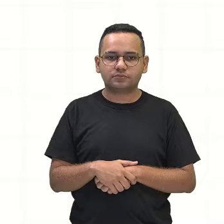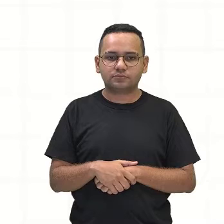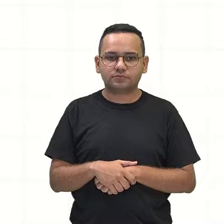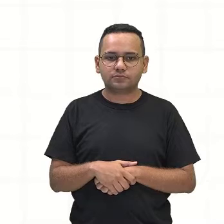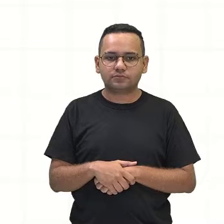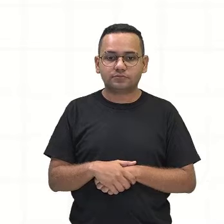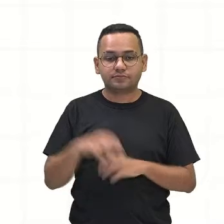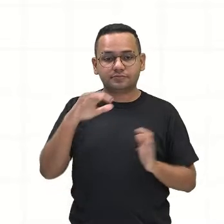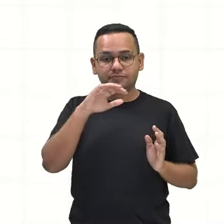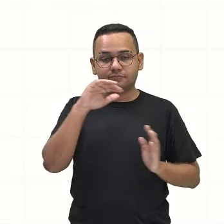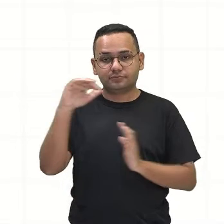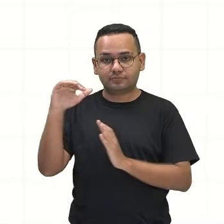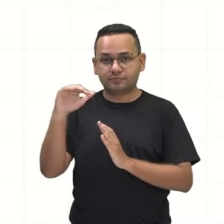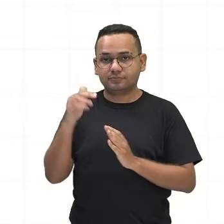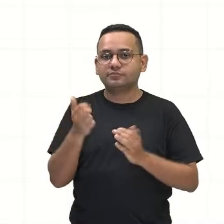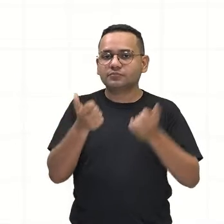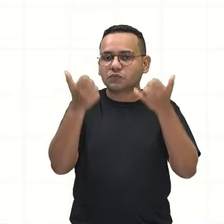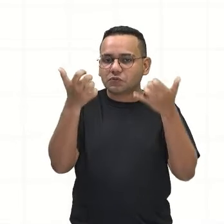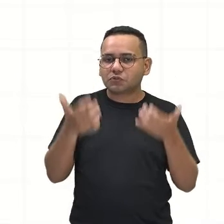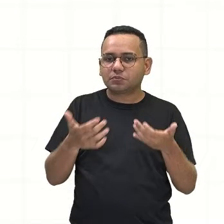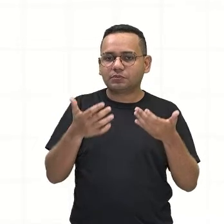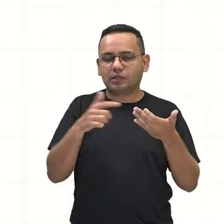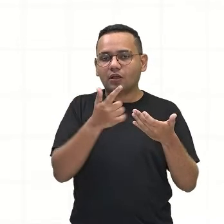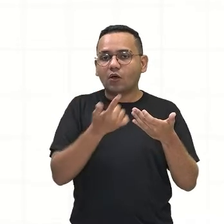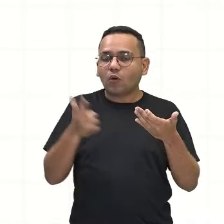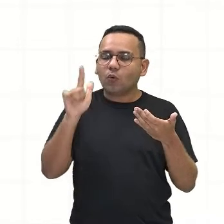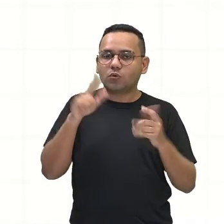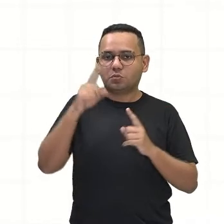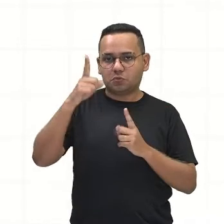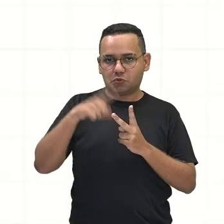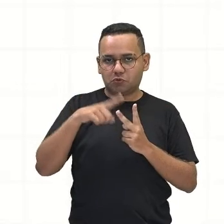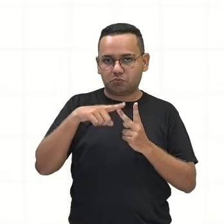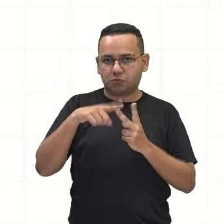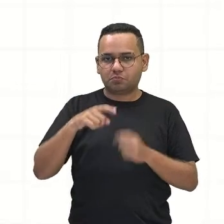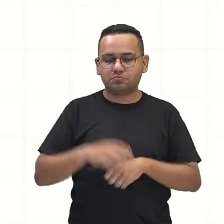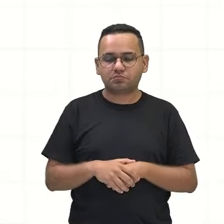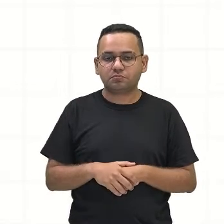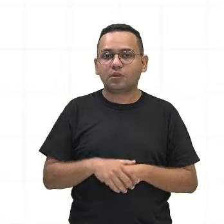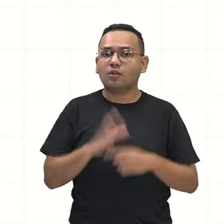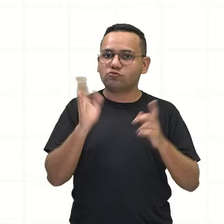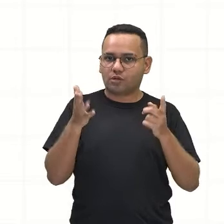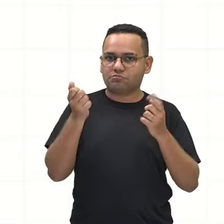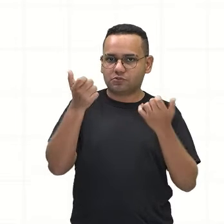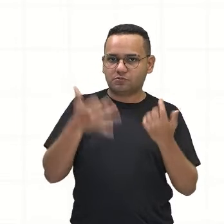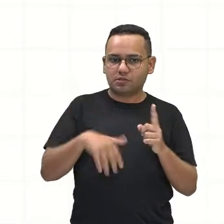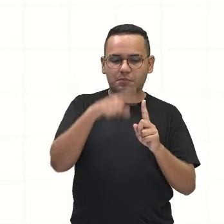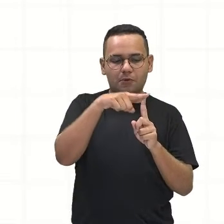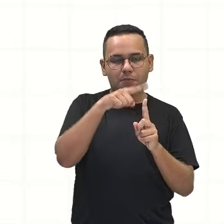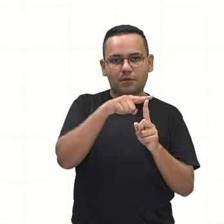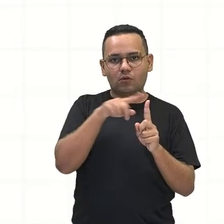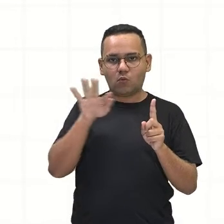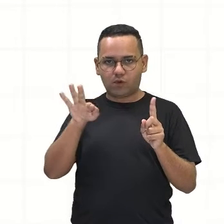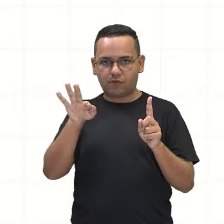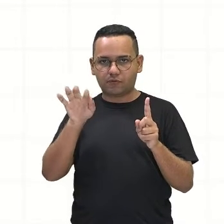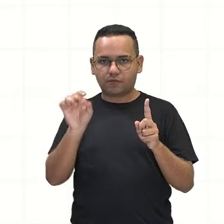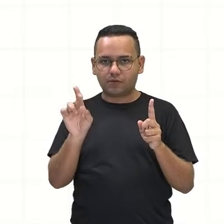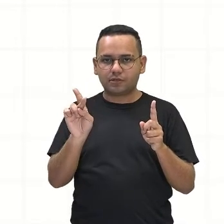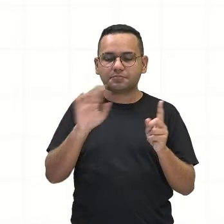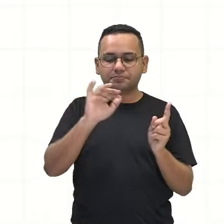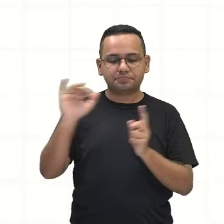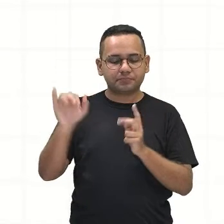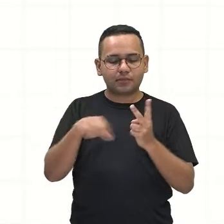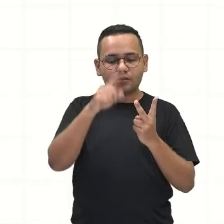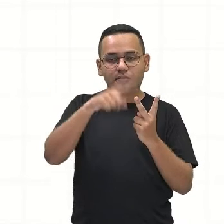calcular a frequência, a outra frequência. Nós vimos a absoluta e agora nós temos a frequência